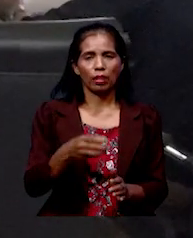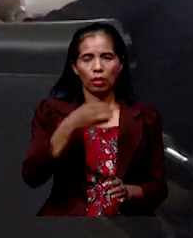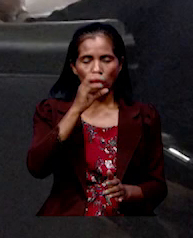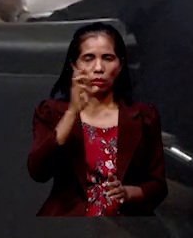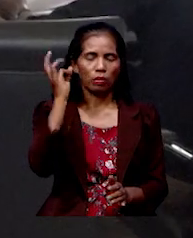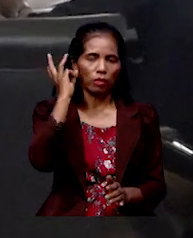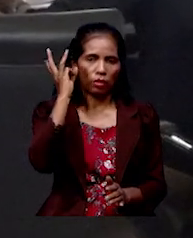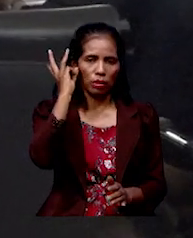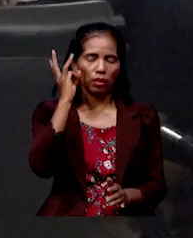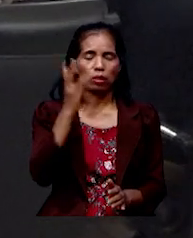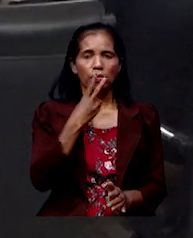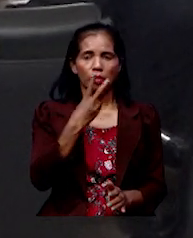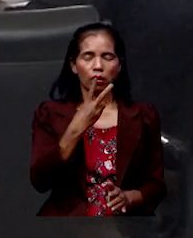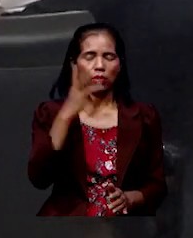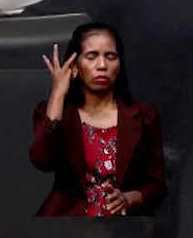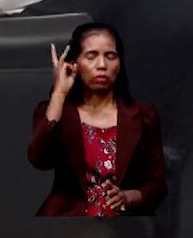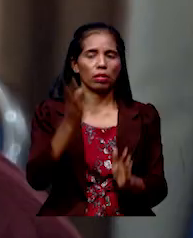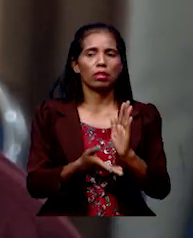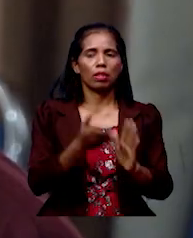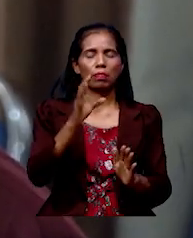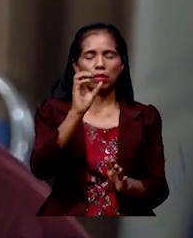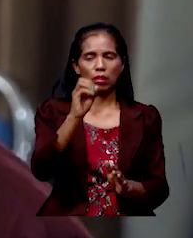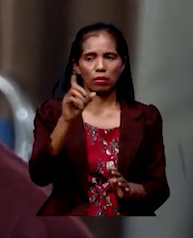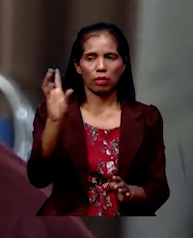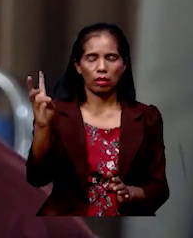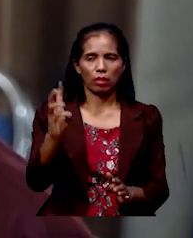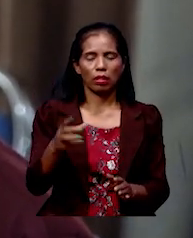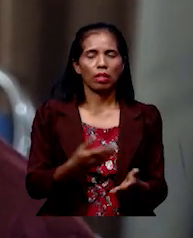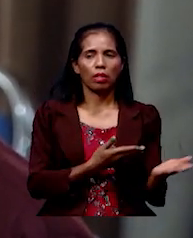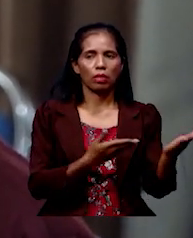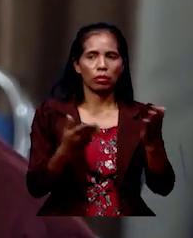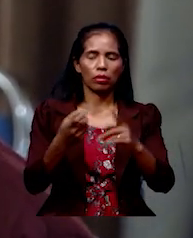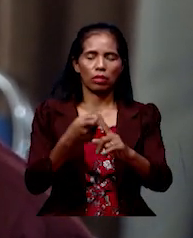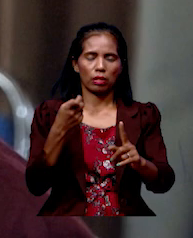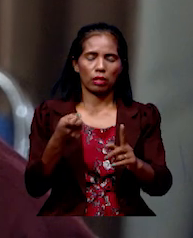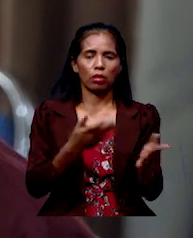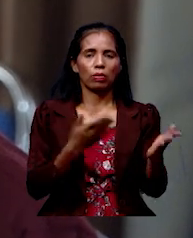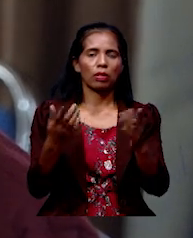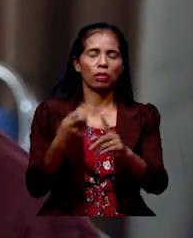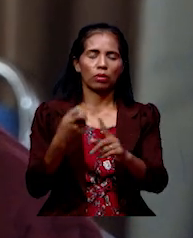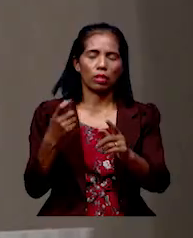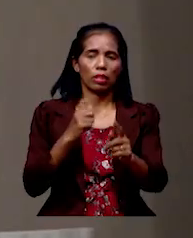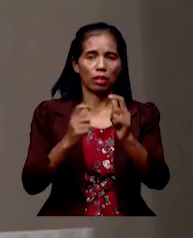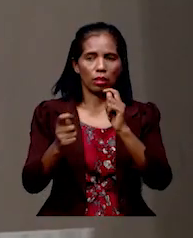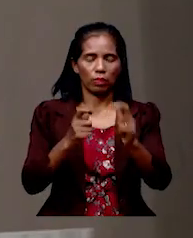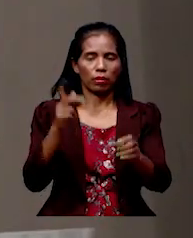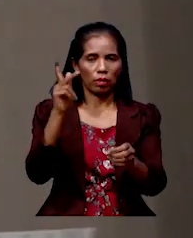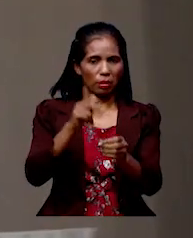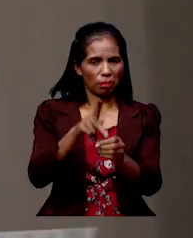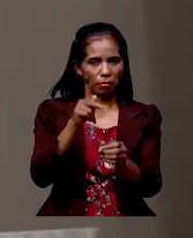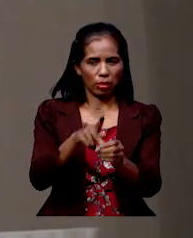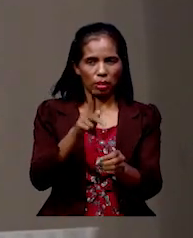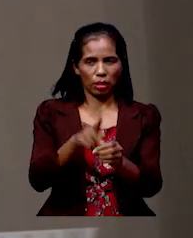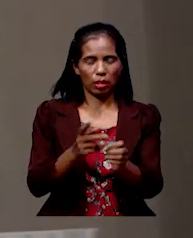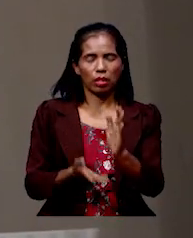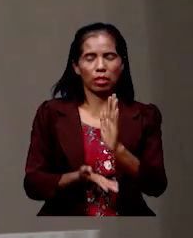rua ponto nen. Tamba custo fornecimento, ca custo importação nebe sae. Transporte liu mina sae por cento rua